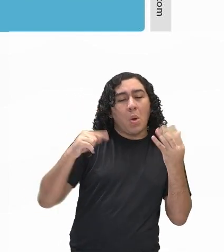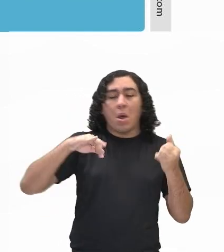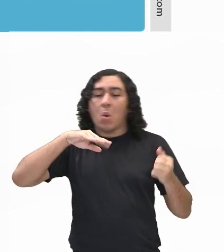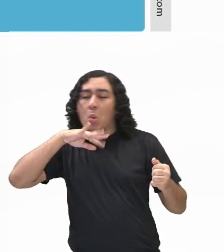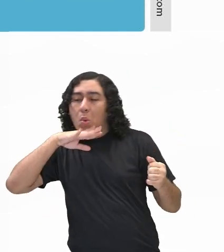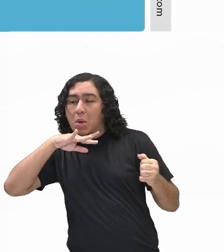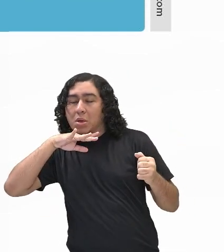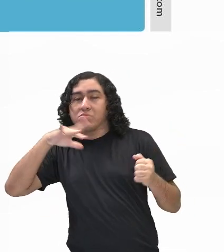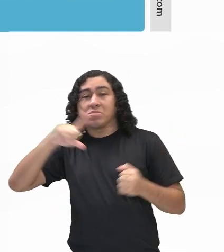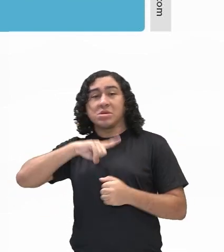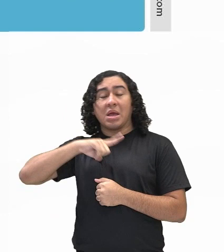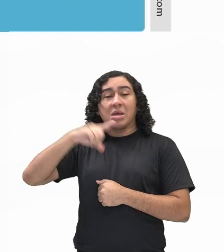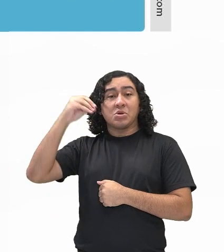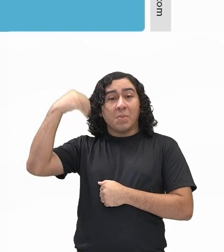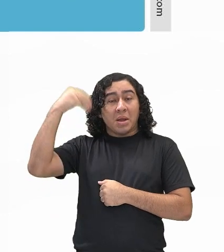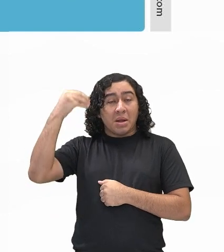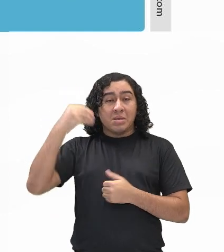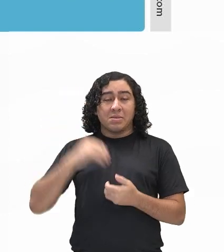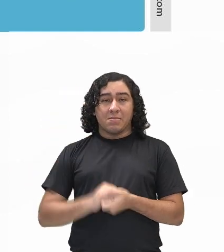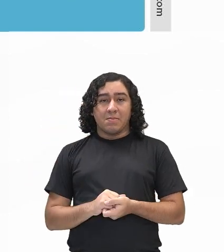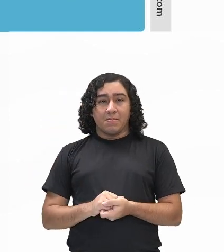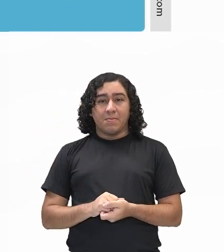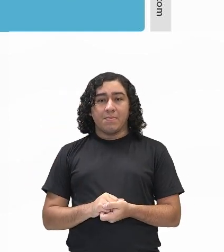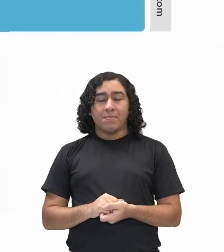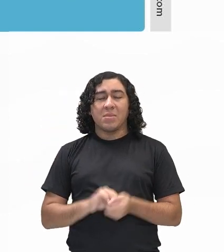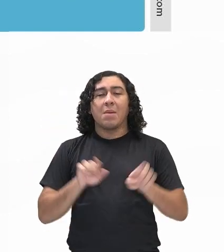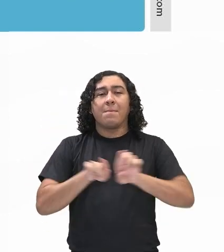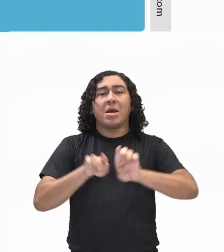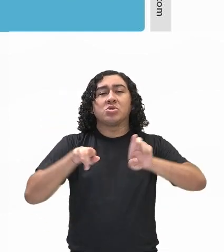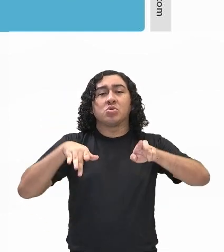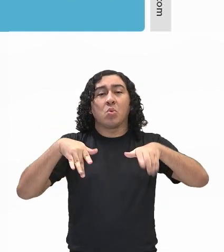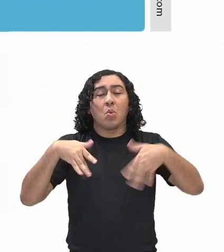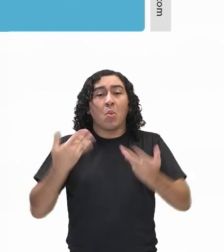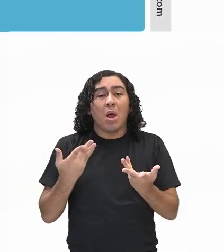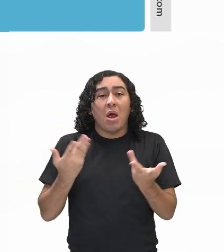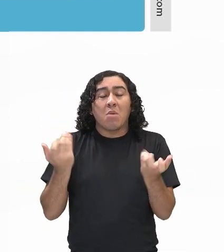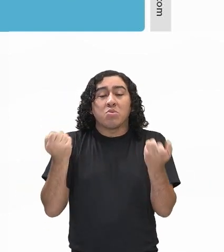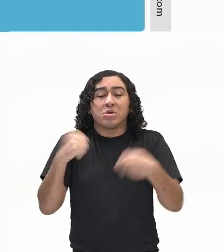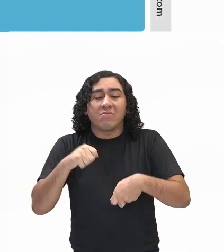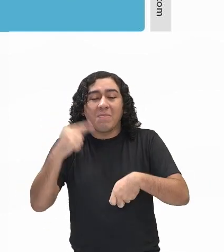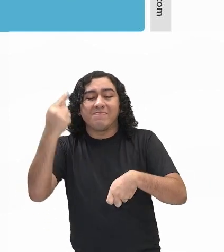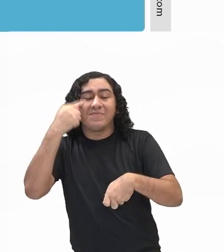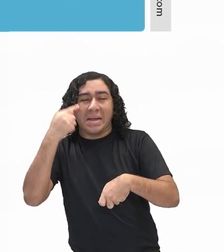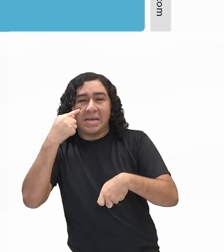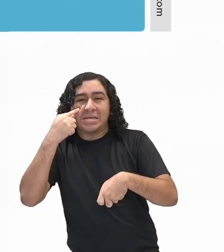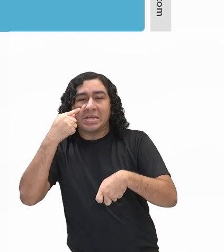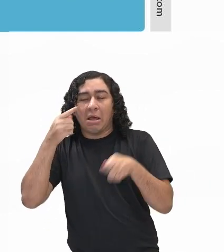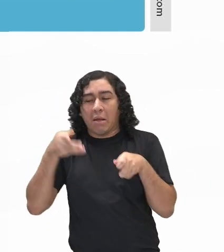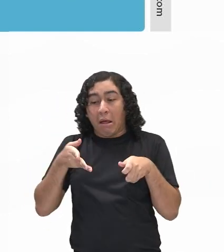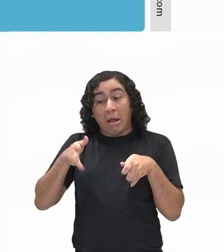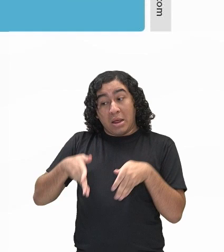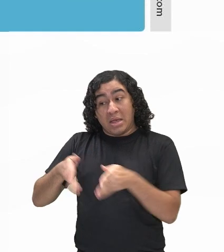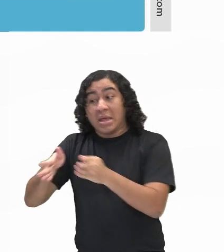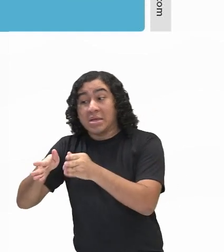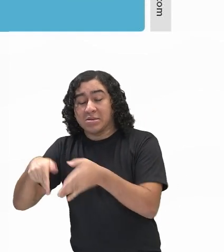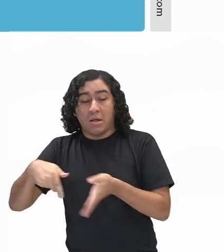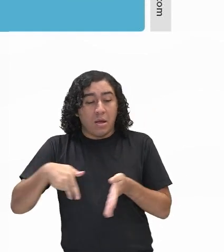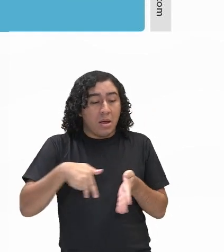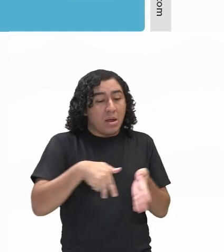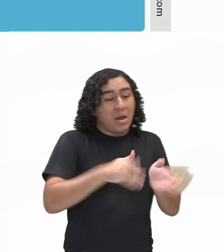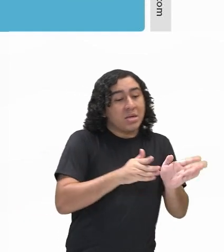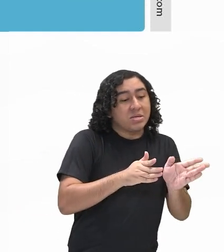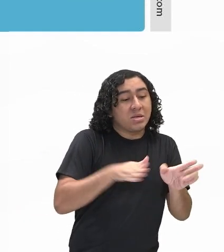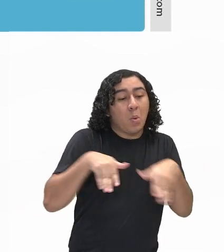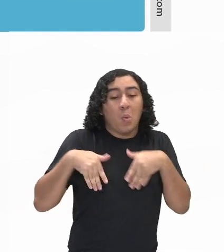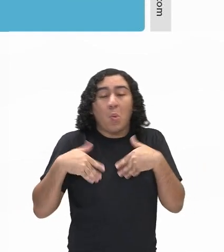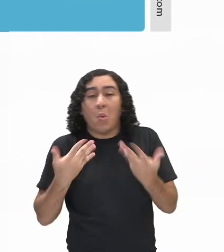princípios. Mas qual critério que você vai usar nessa sua balança, né, para você dizer que algo tem